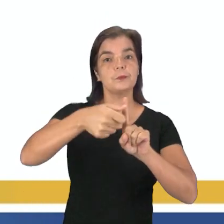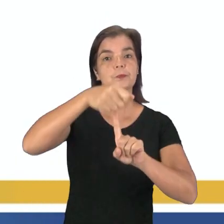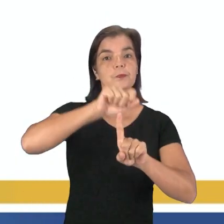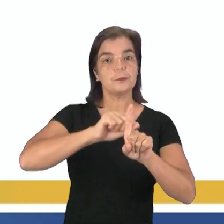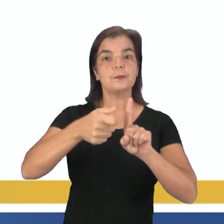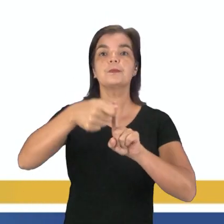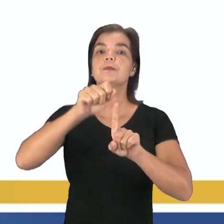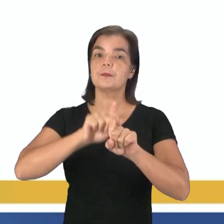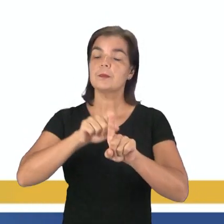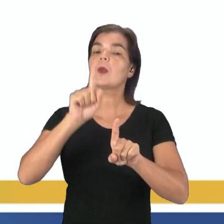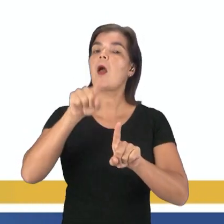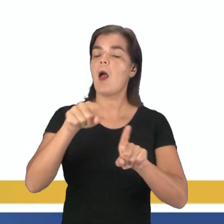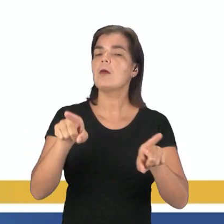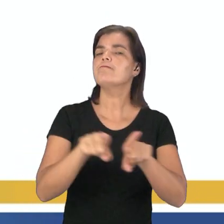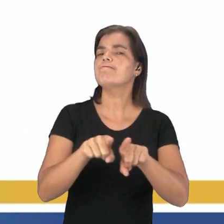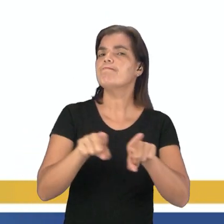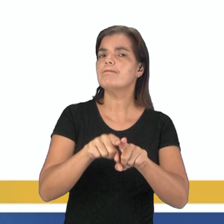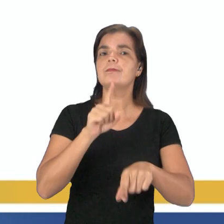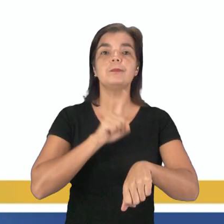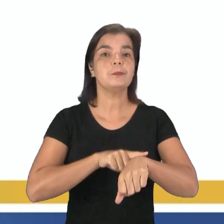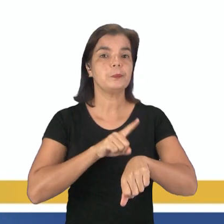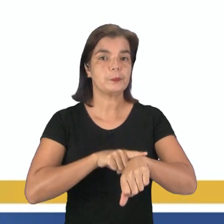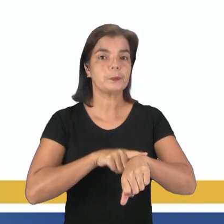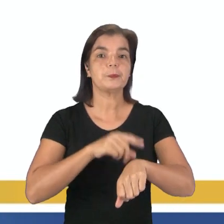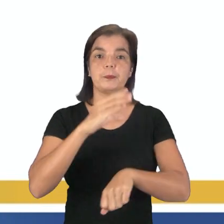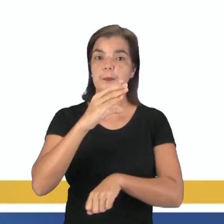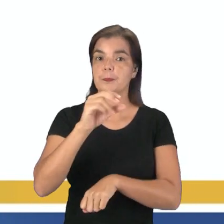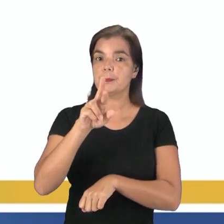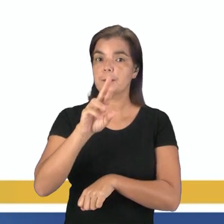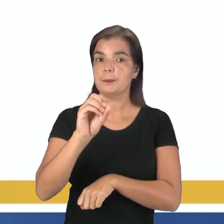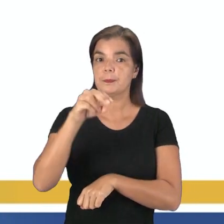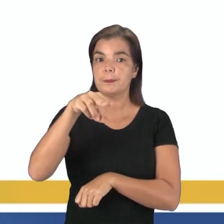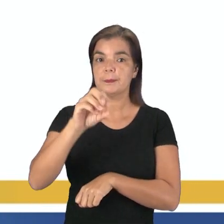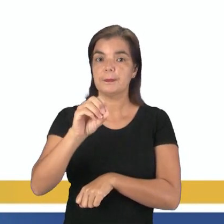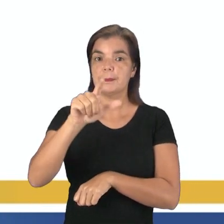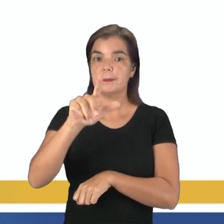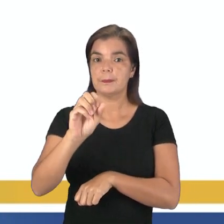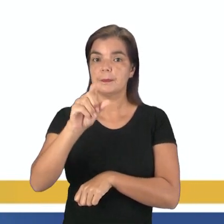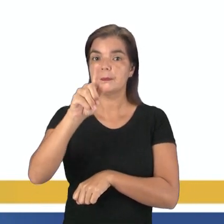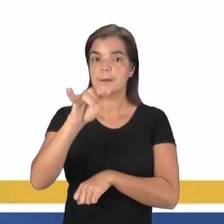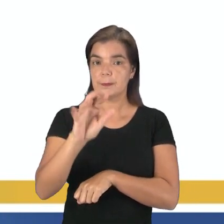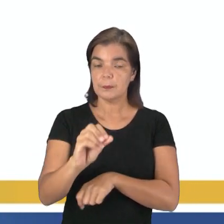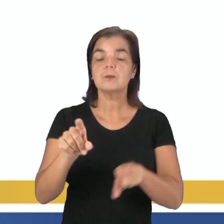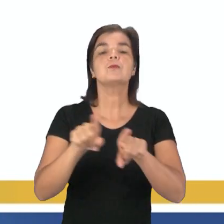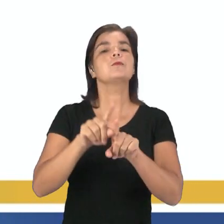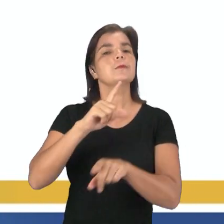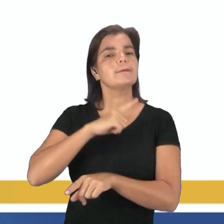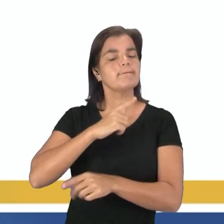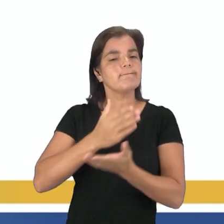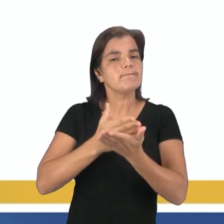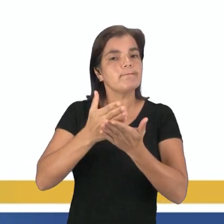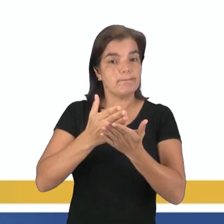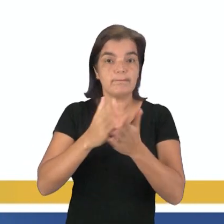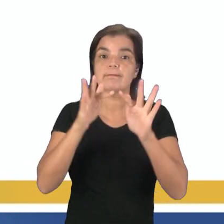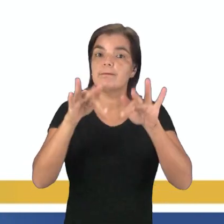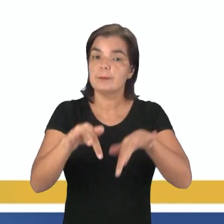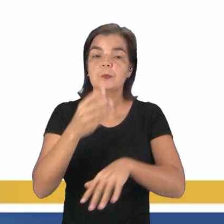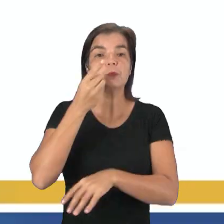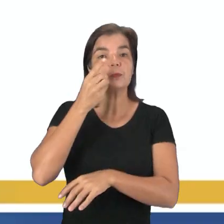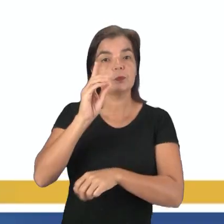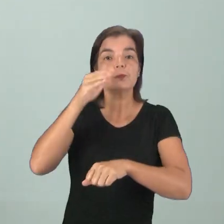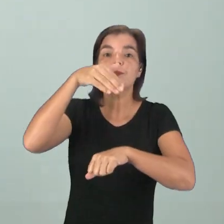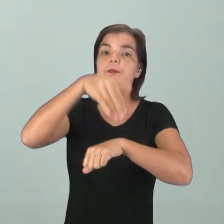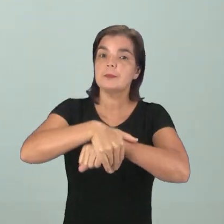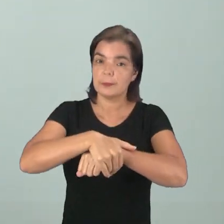exemplo de tempo cronológico, certo? Que é o tempo que tem um início, um fim, o dia,